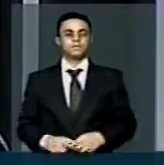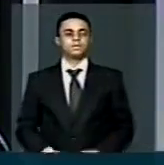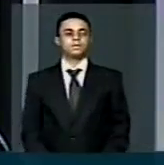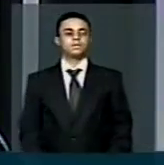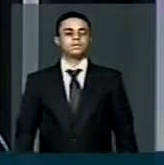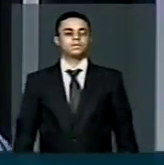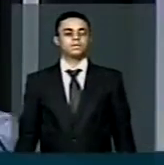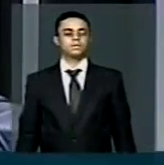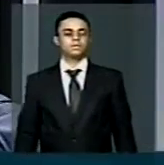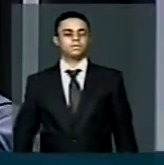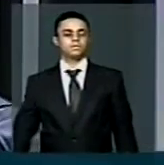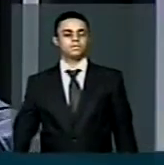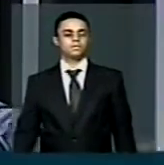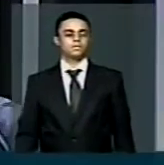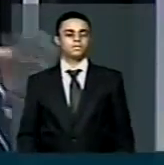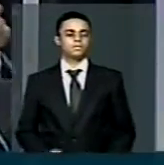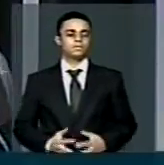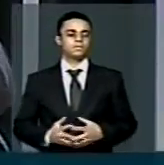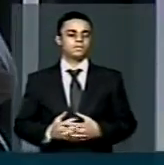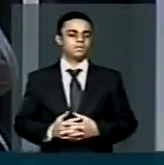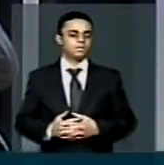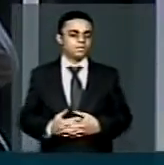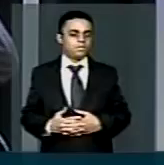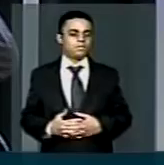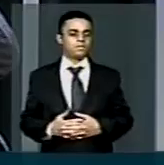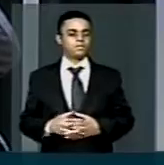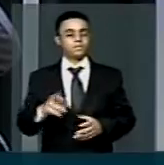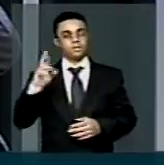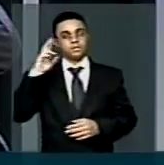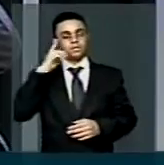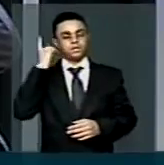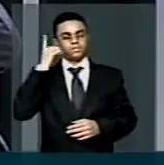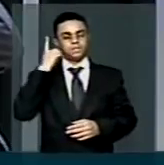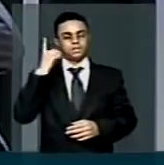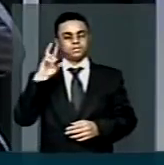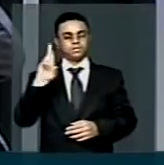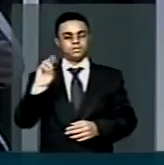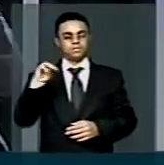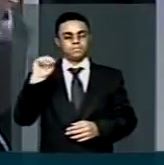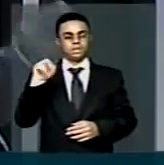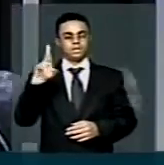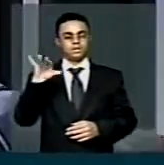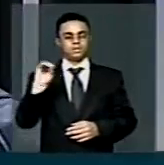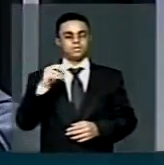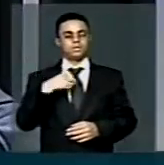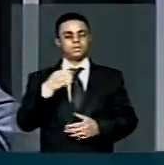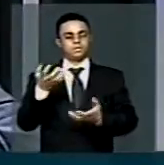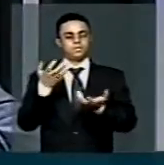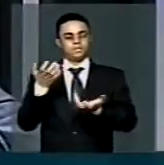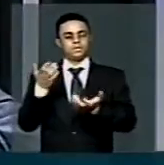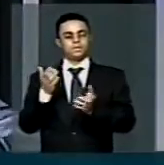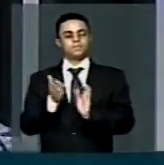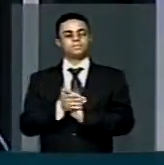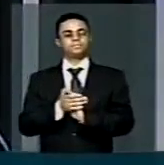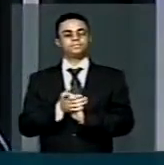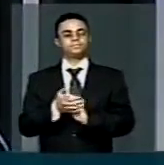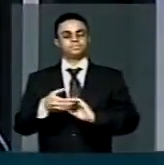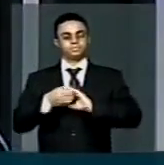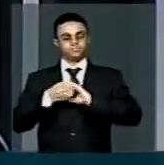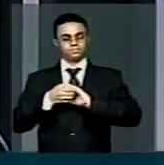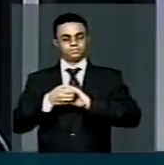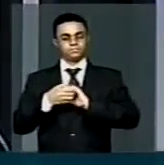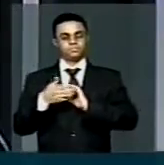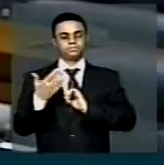Excelência, me concede uma parte? Também. Deputado Romário, eu quero saudar Vossa Excelência,